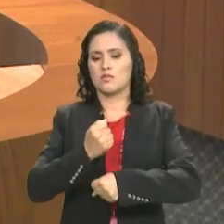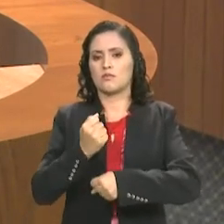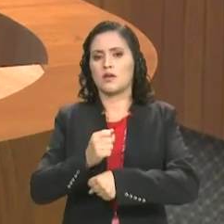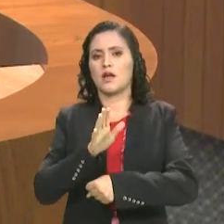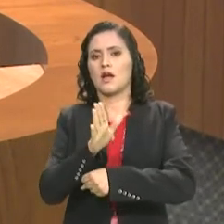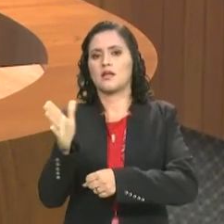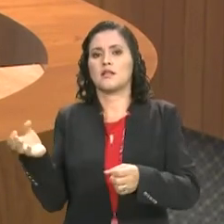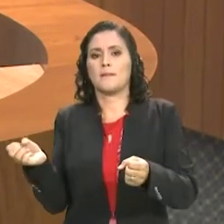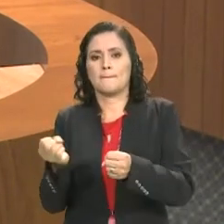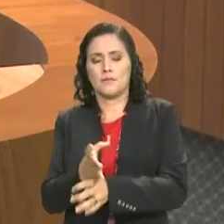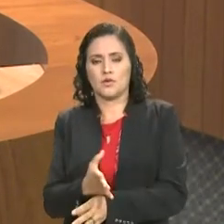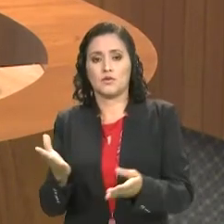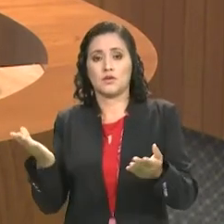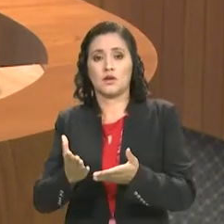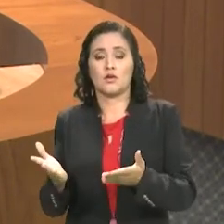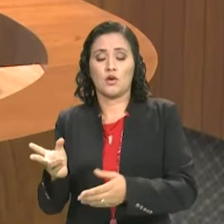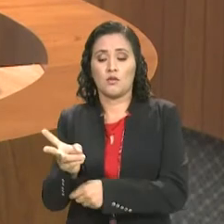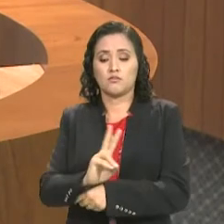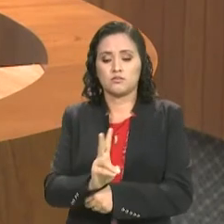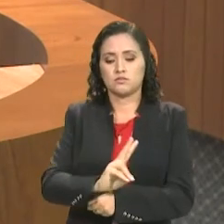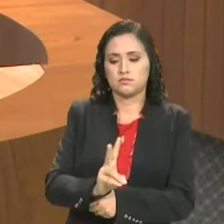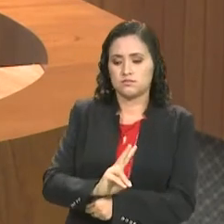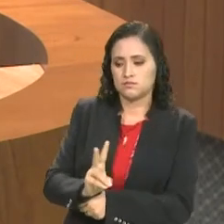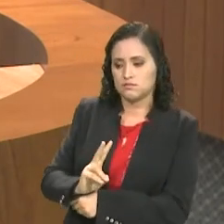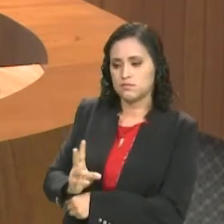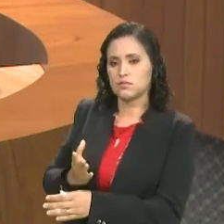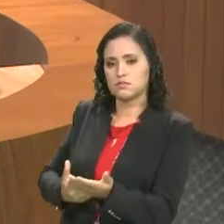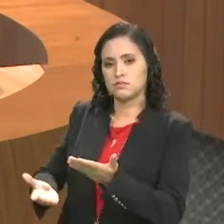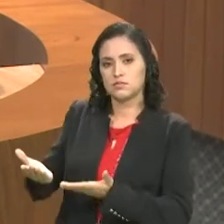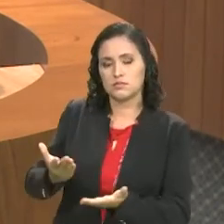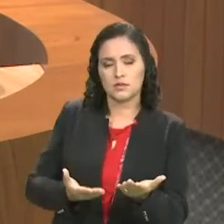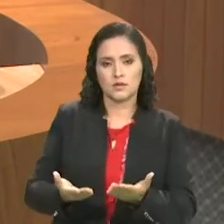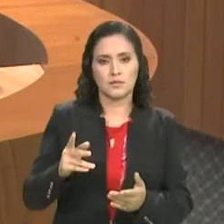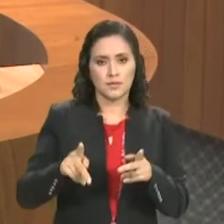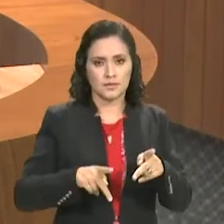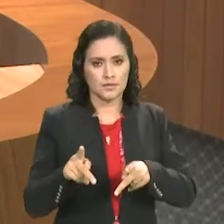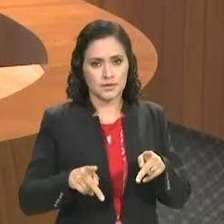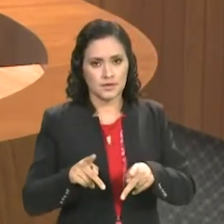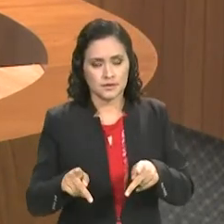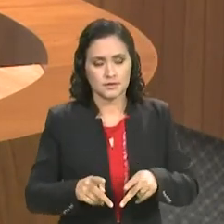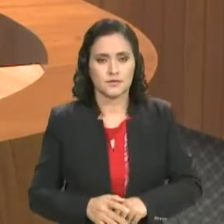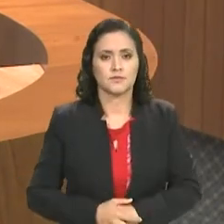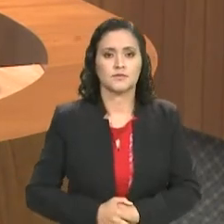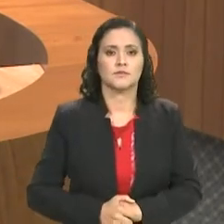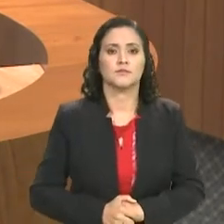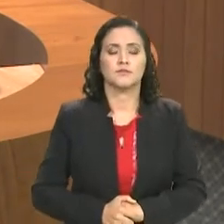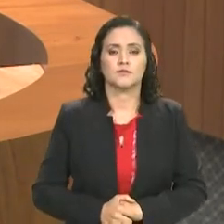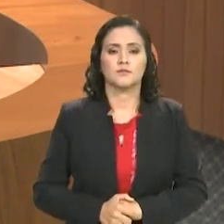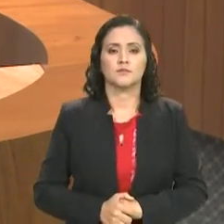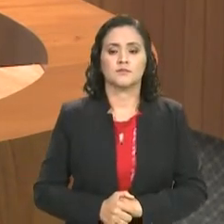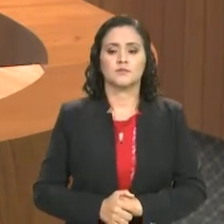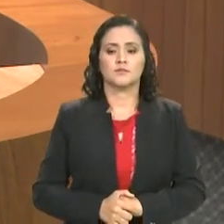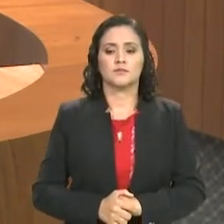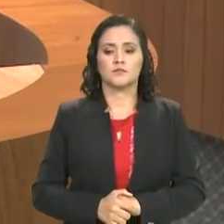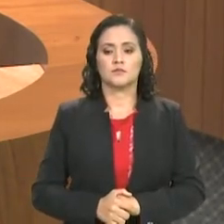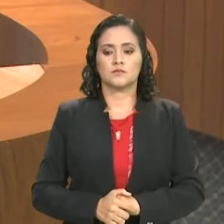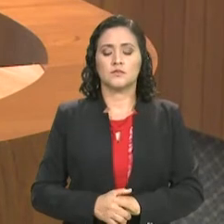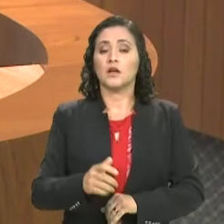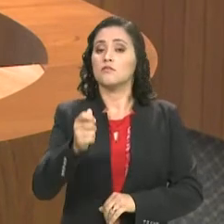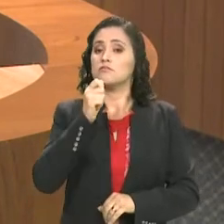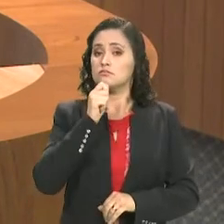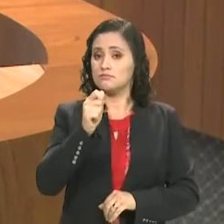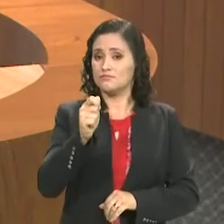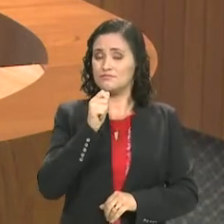mais fiscalizada, muito mais próximo da população, com certeza, a própria mídia, que fez várias